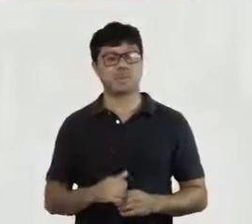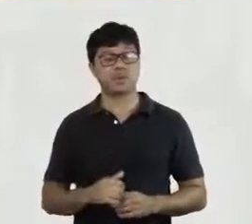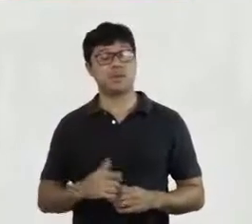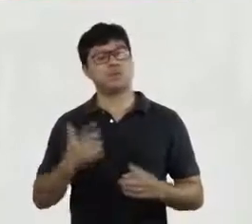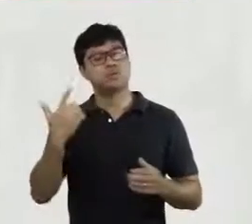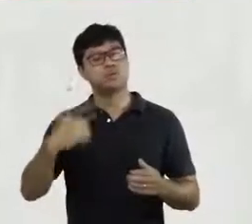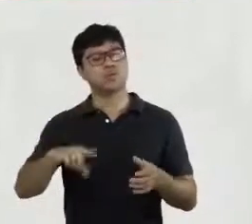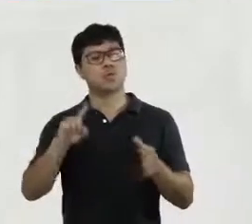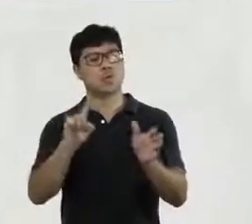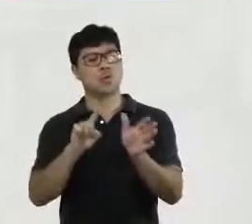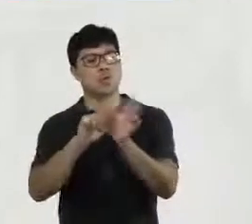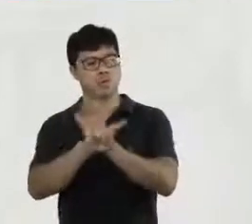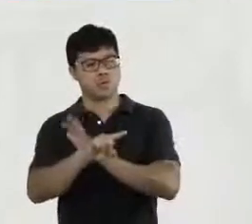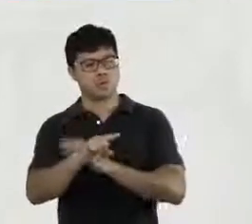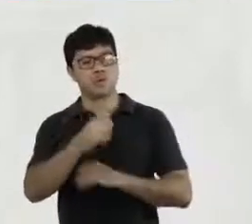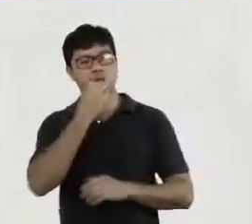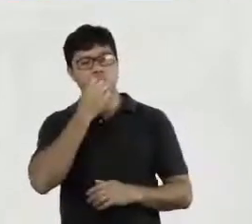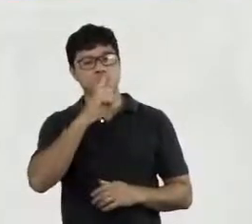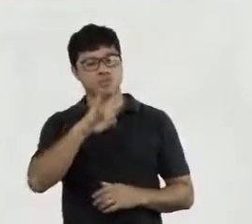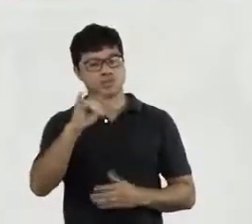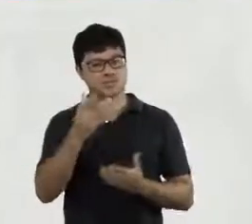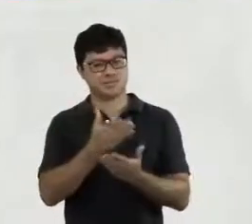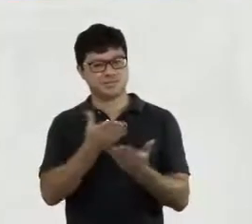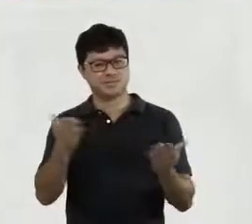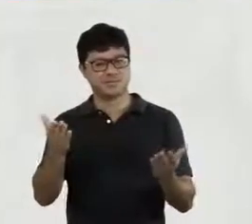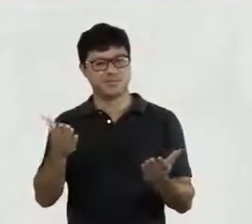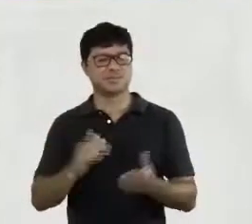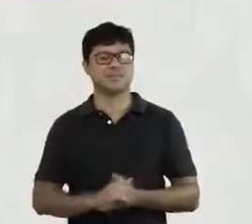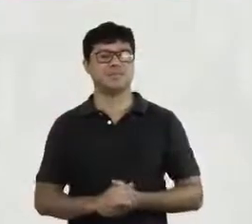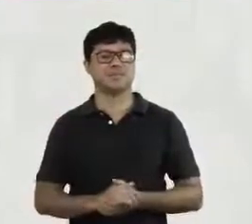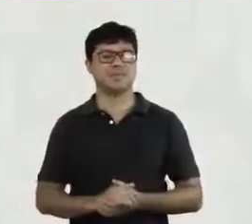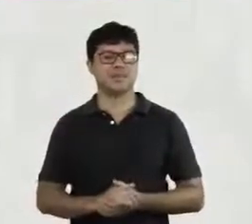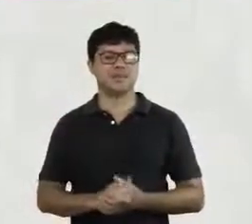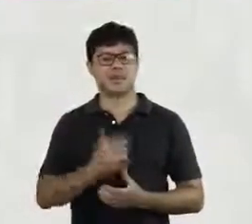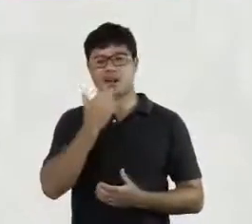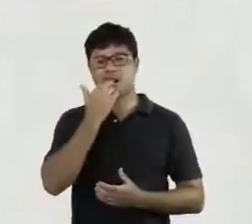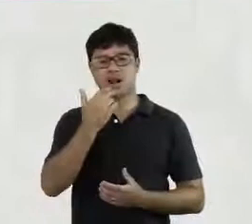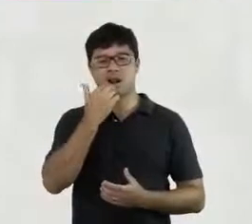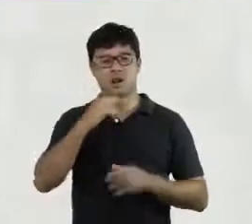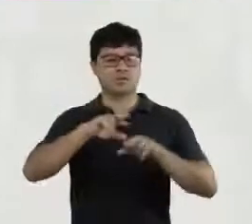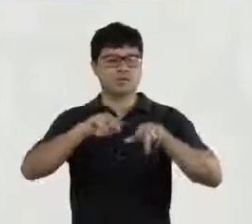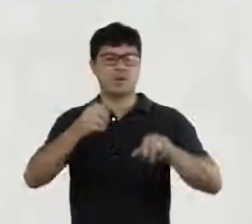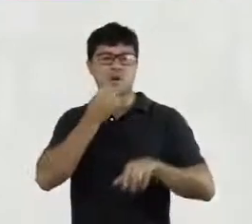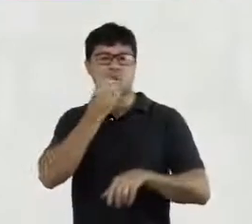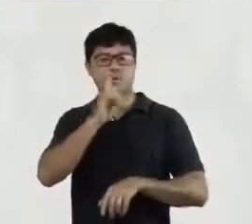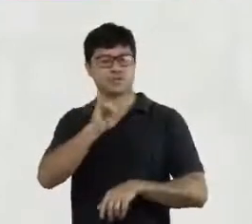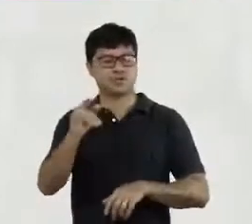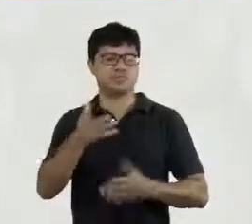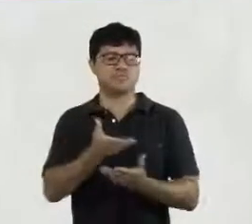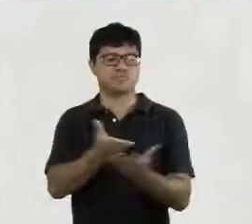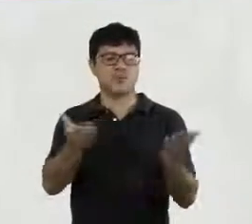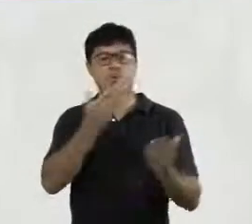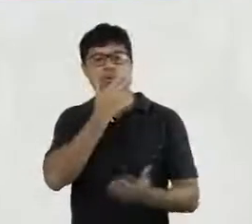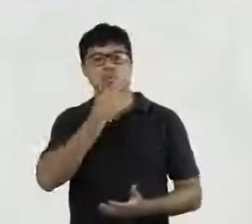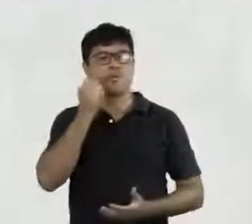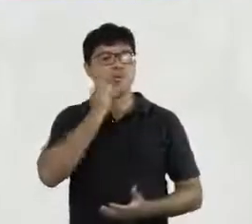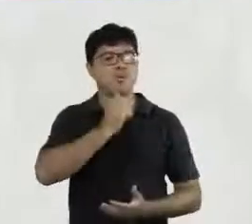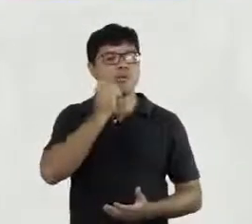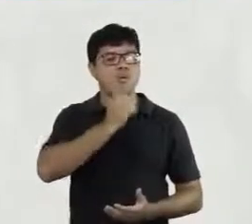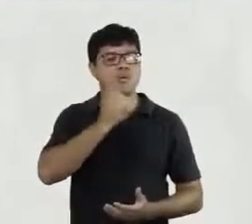Então, novamente, bom dia, guten Morgen, bonjour a todos e